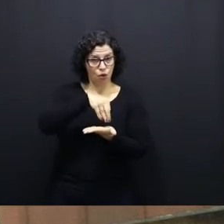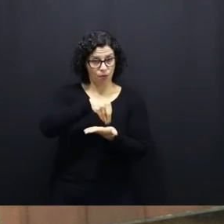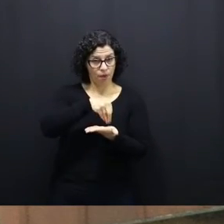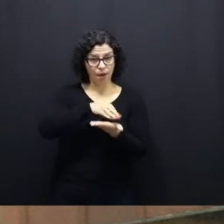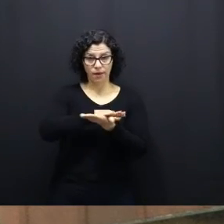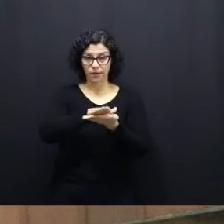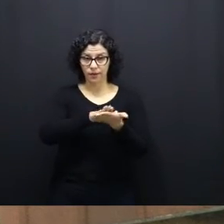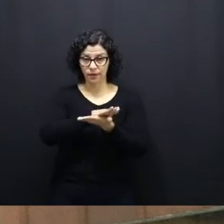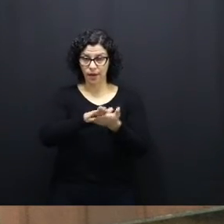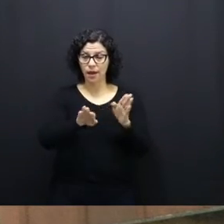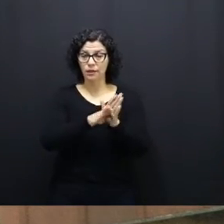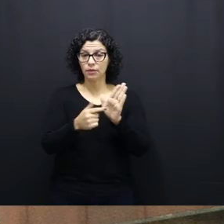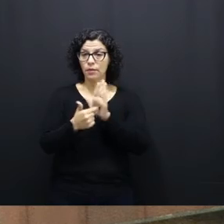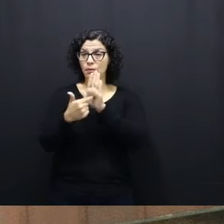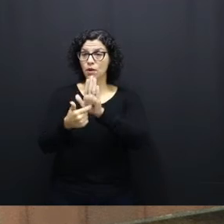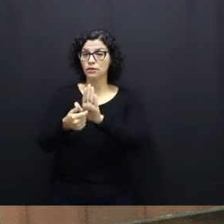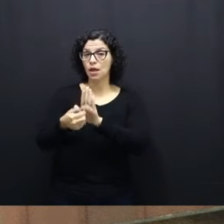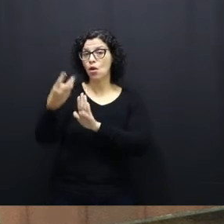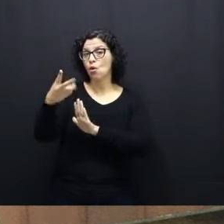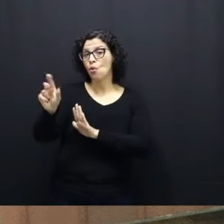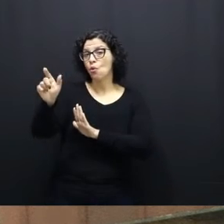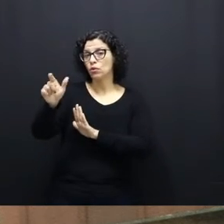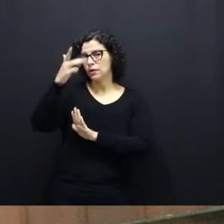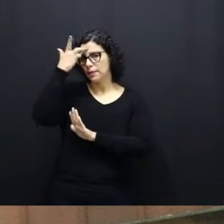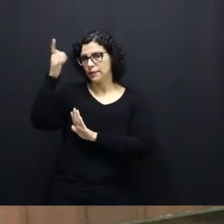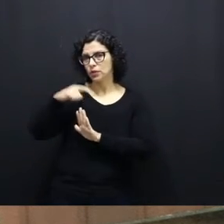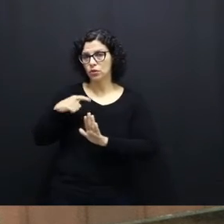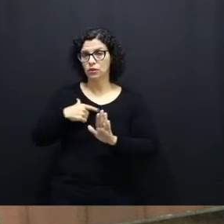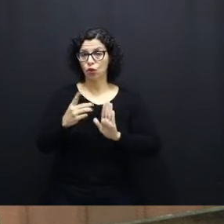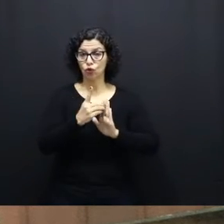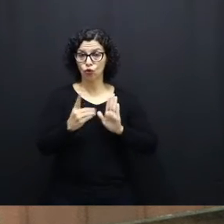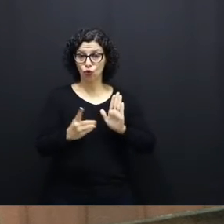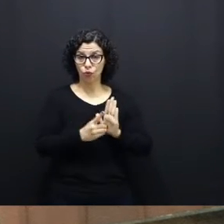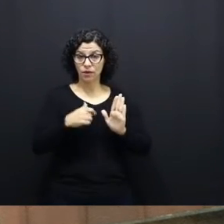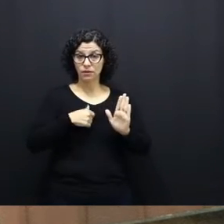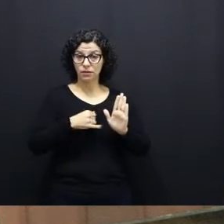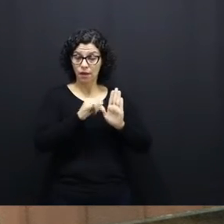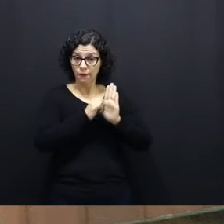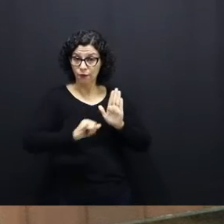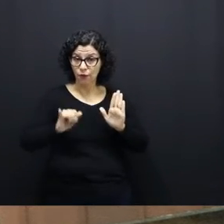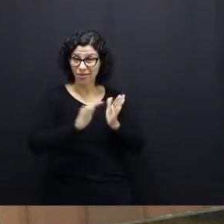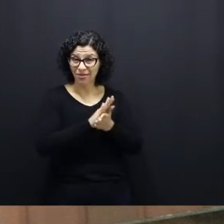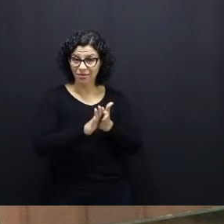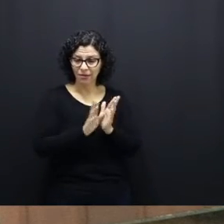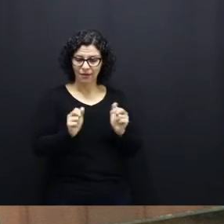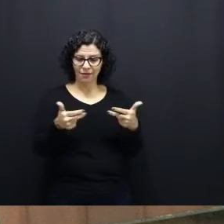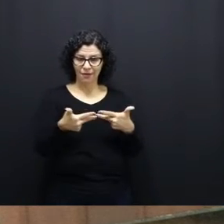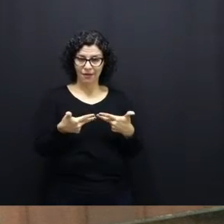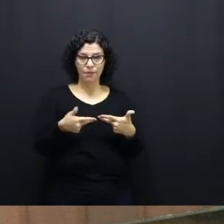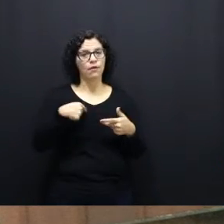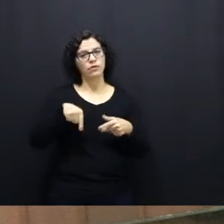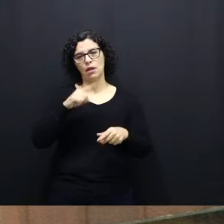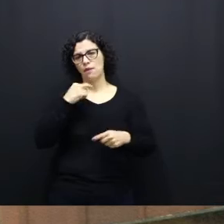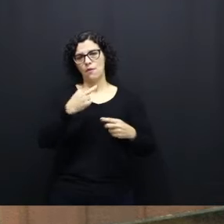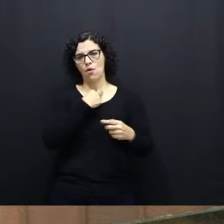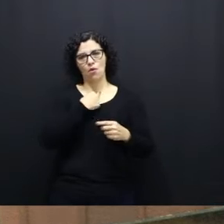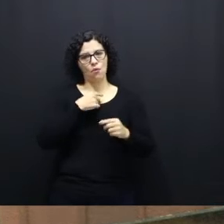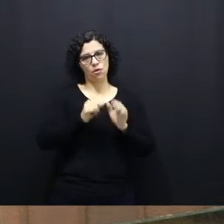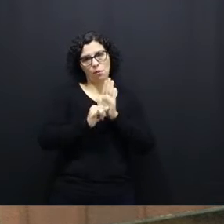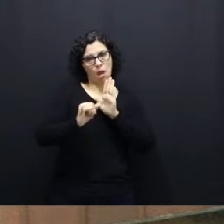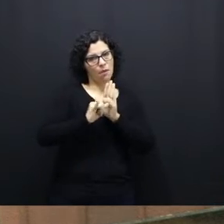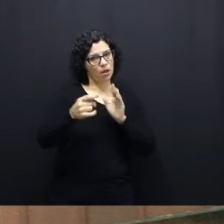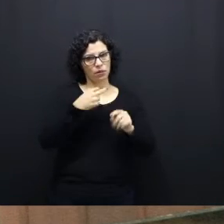nem dar conhecimento a terceiros sem anuência formal e expressa da Câmara Municipal de São José dos Pinhais